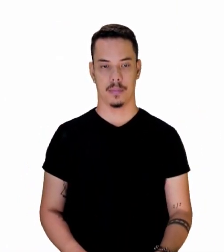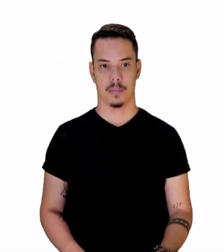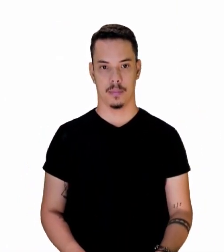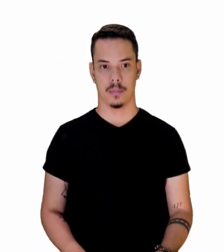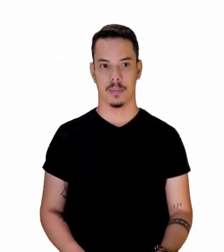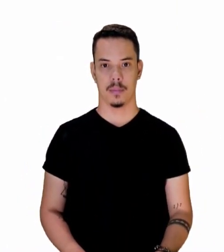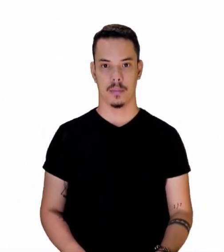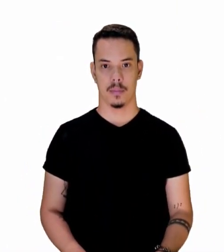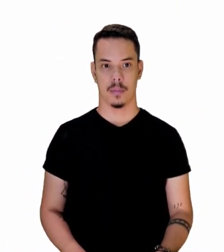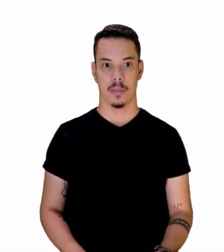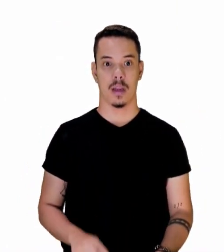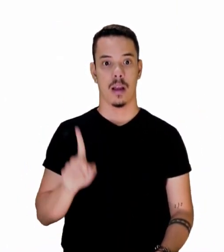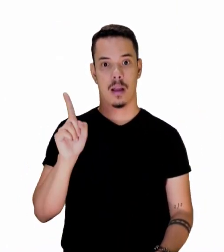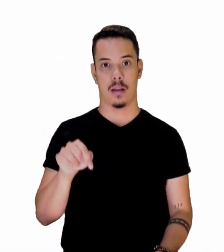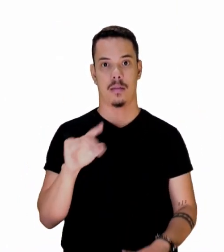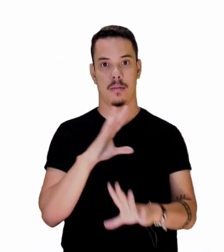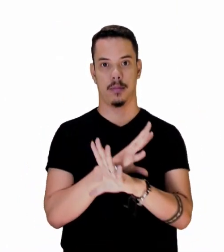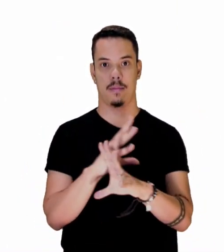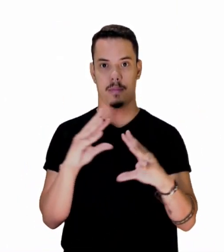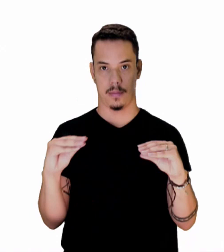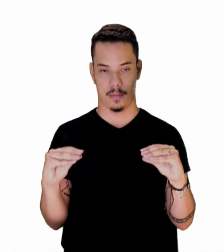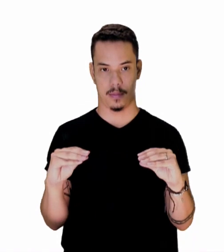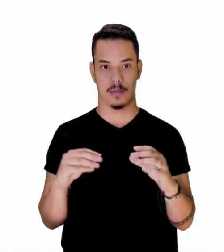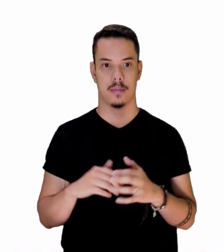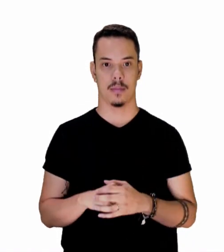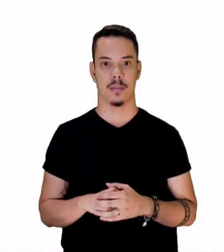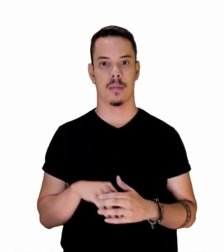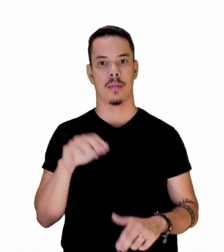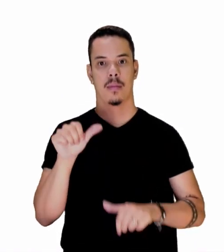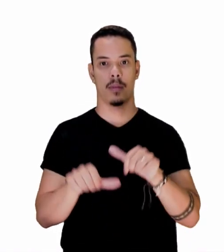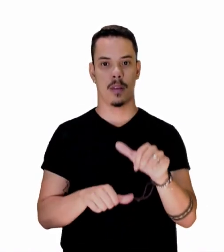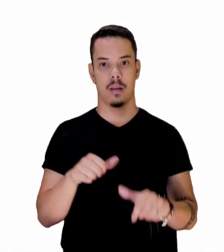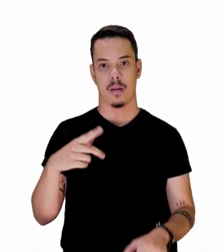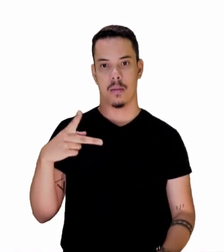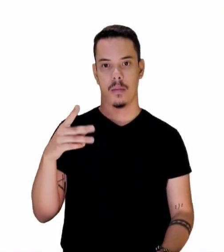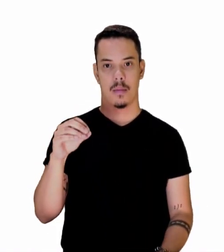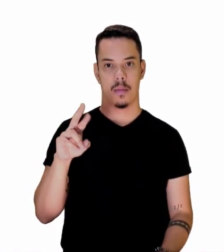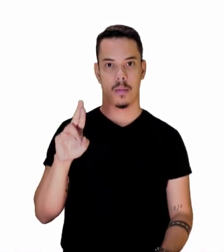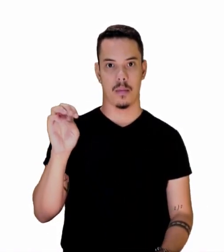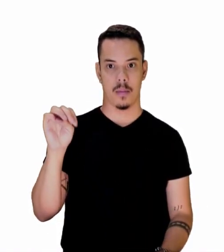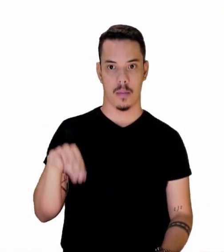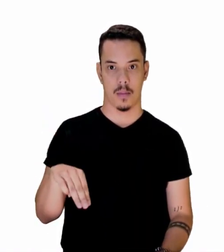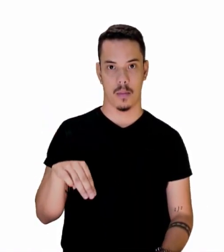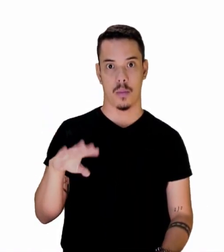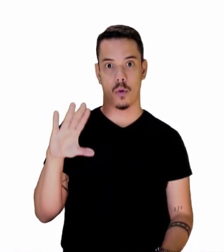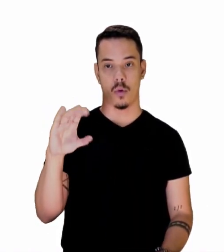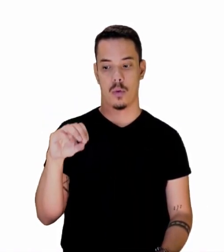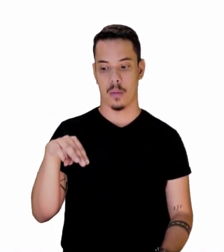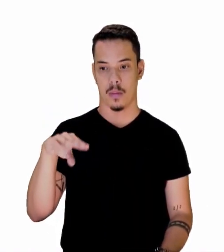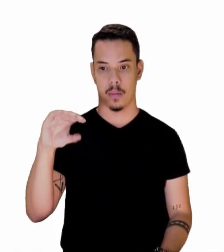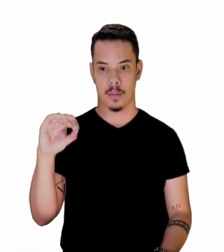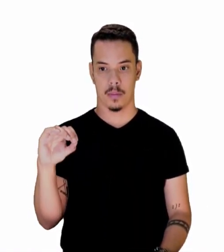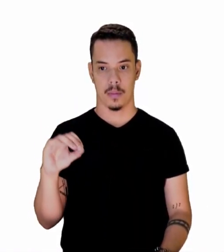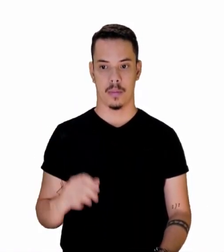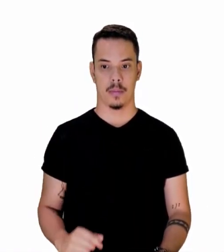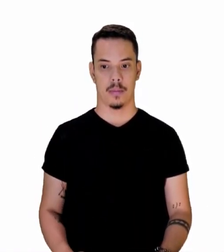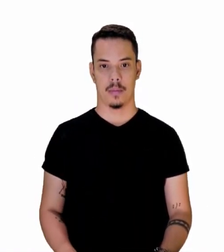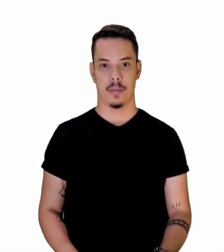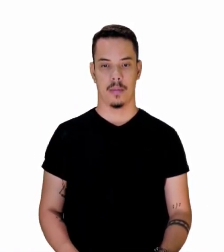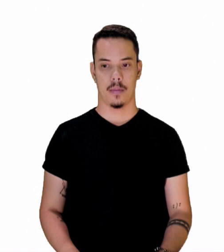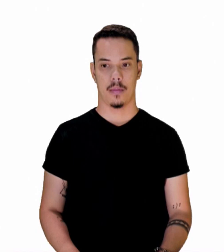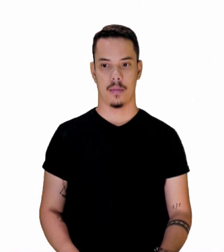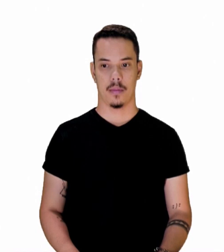de conjunção. Você vai trocar por quem? Por porém ou como. Preste atenção aqui nos exemplos,